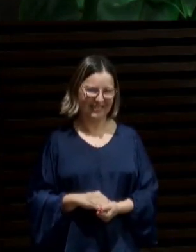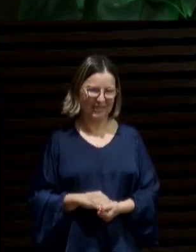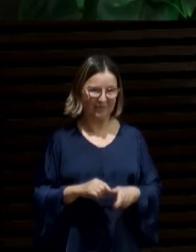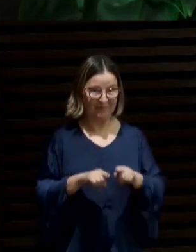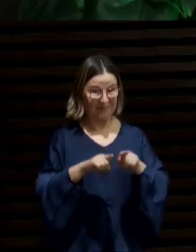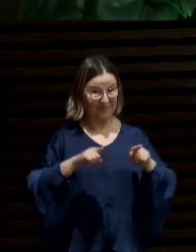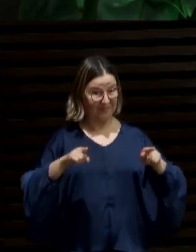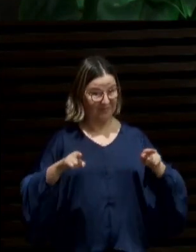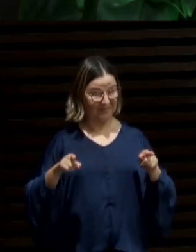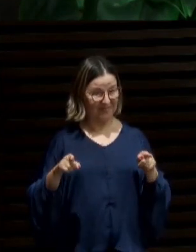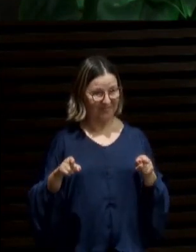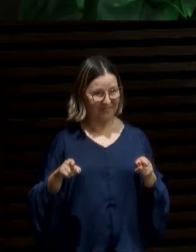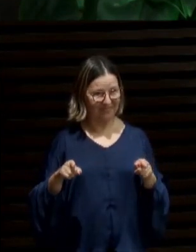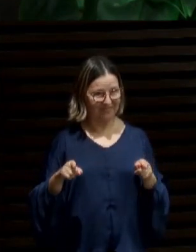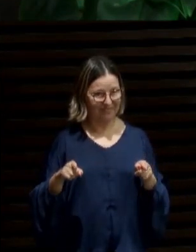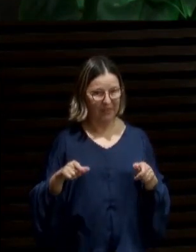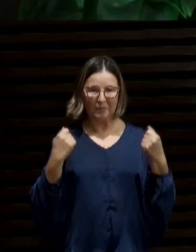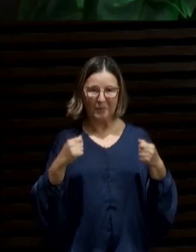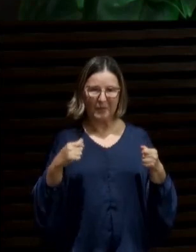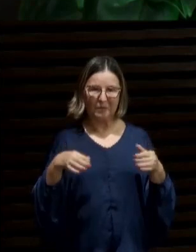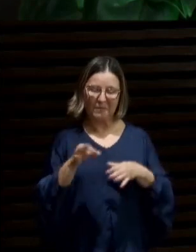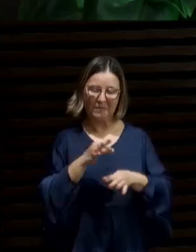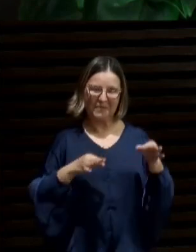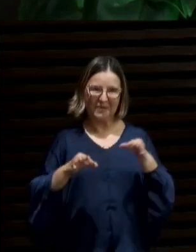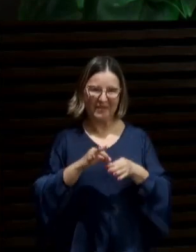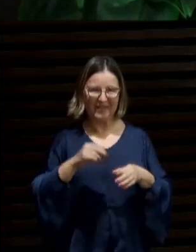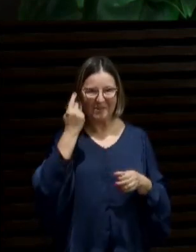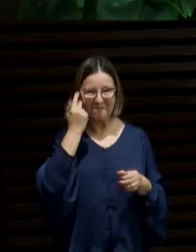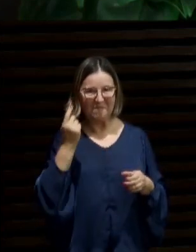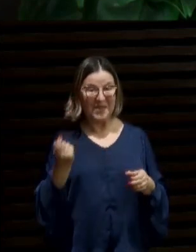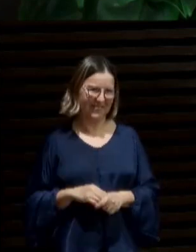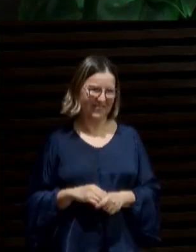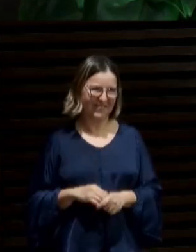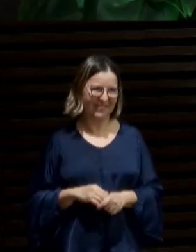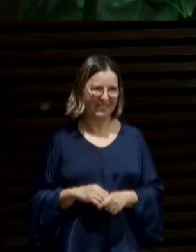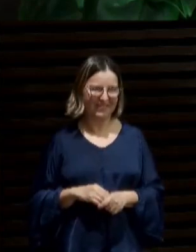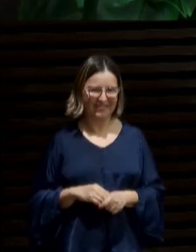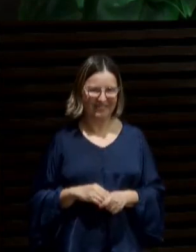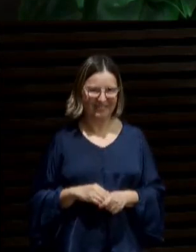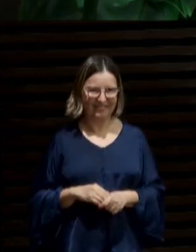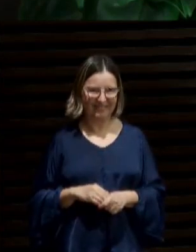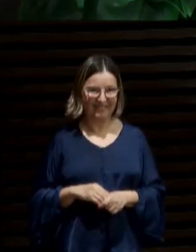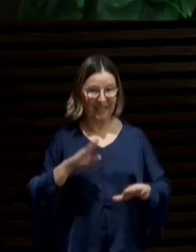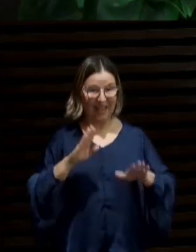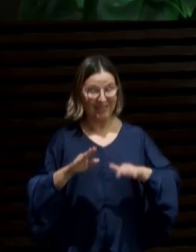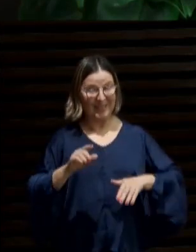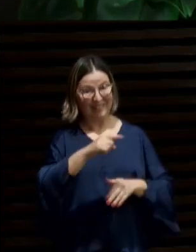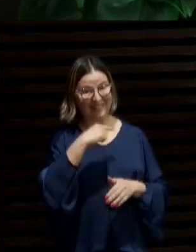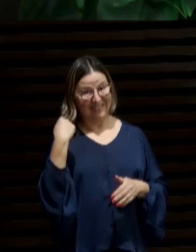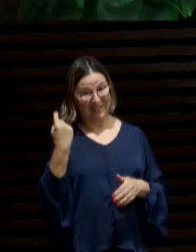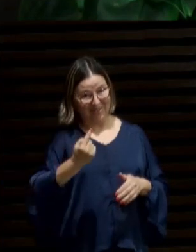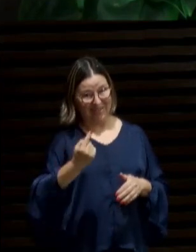Mas a gente está preparadinhos para a volta do Senhor, né? Às vezes a gente